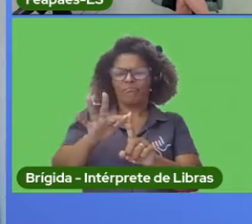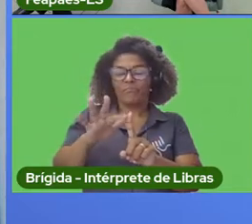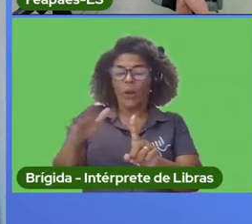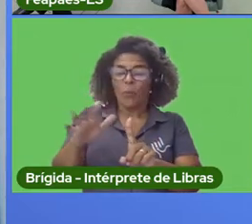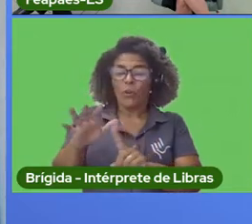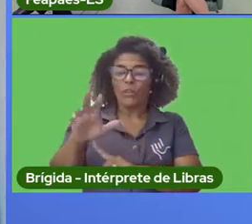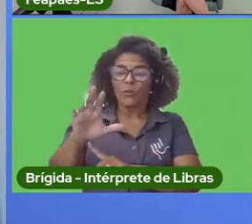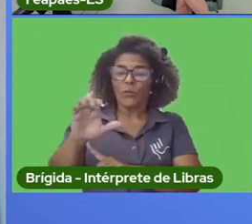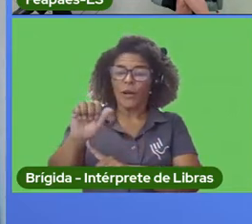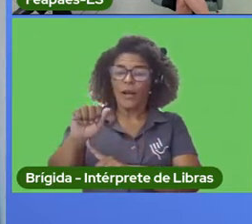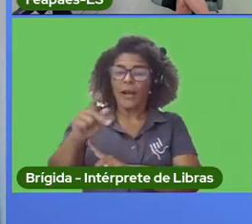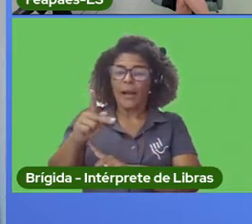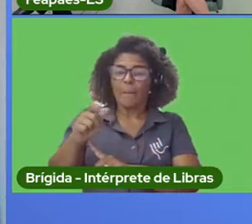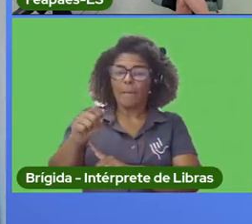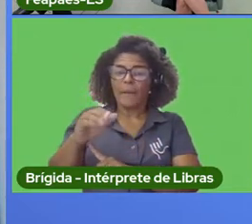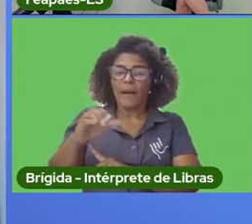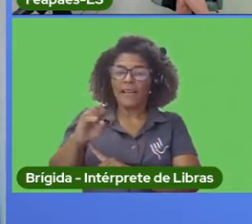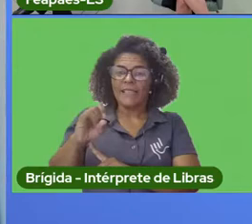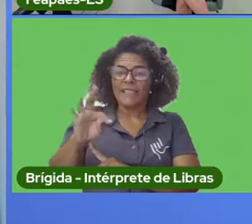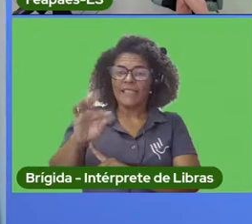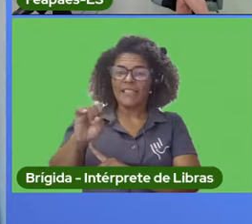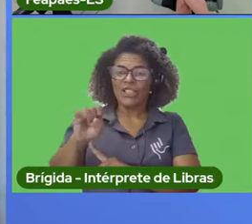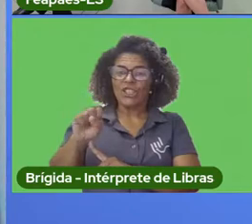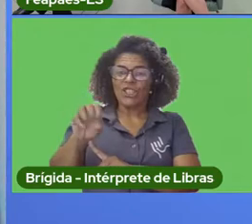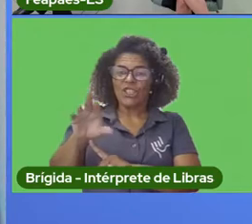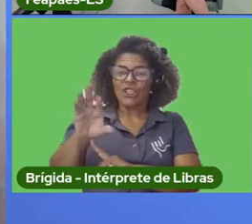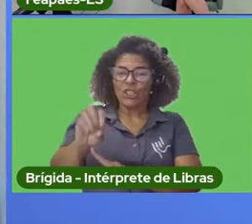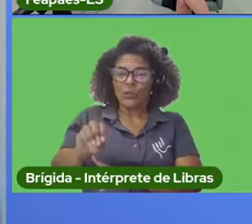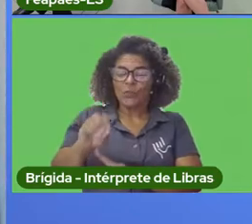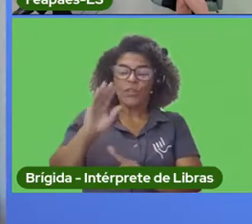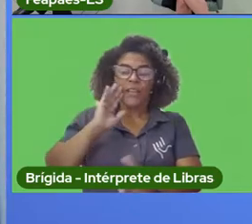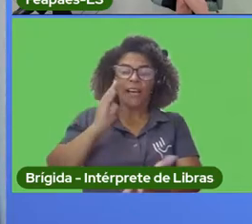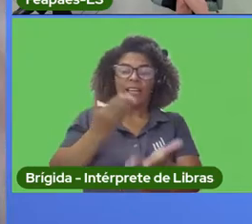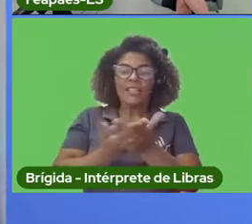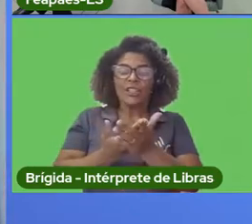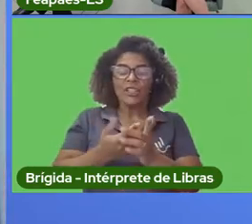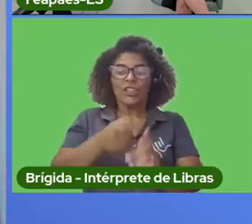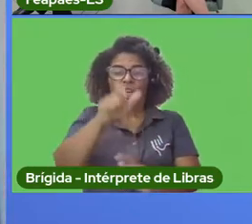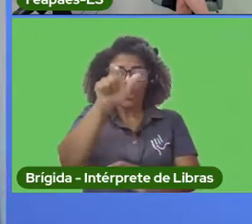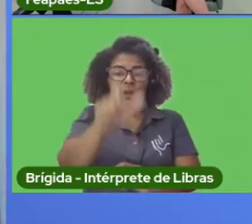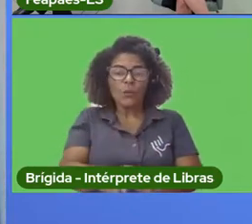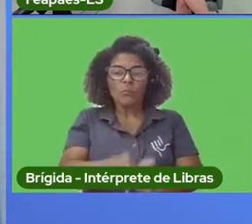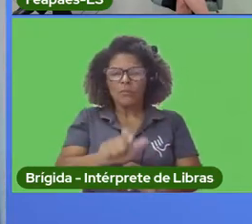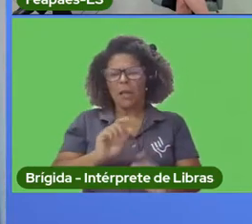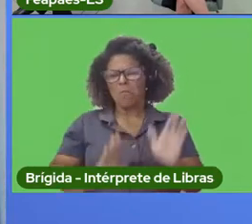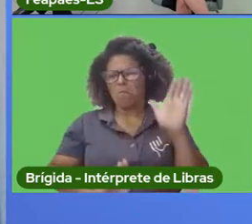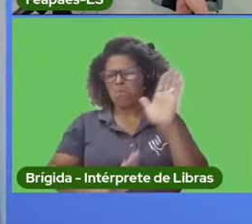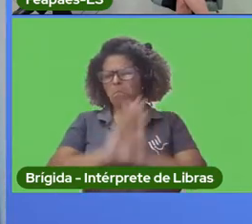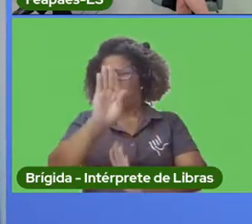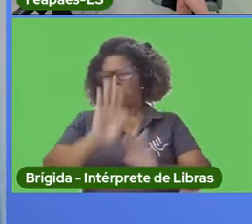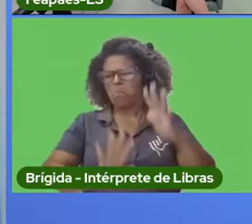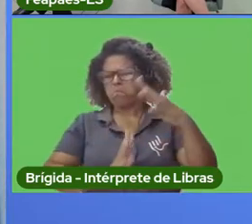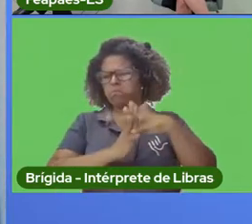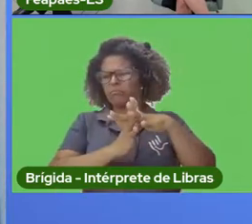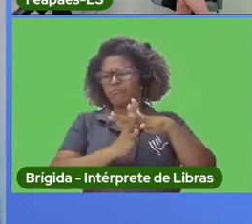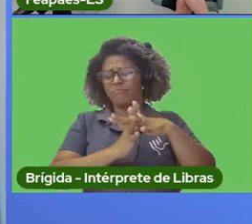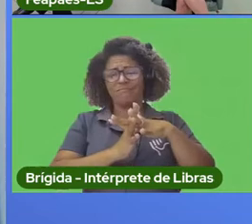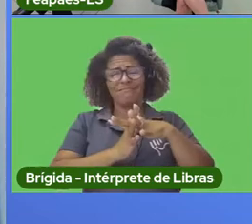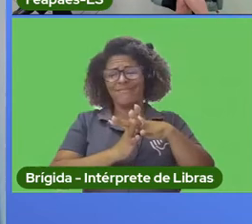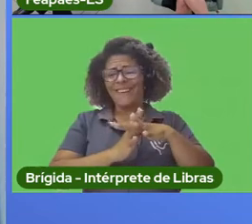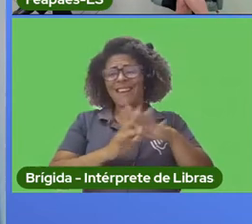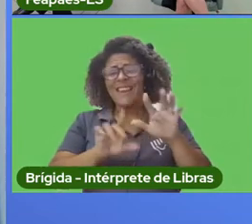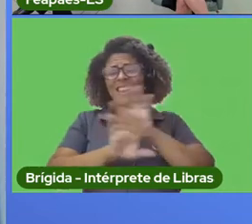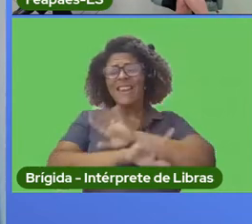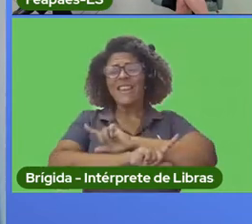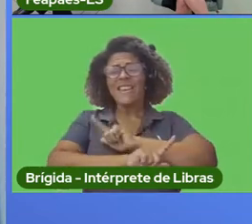surge exatamente daí, né? Quando pressupõe essas habilidades máximas, essa capacidade máxima do corpo, e ninguém tem essa